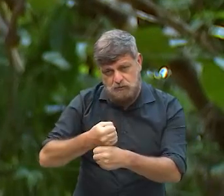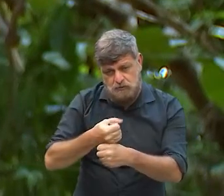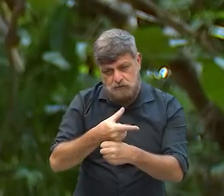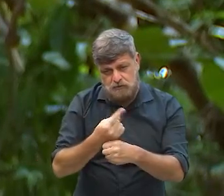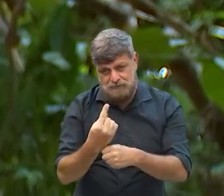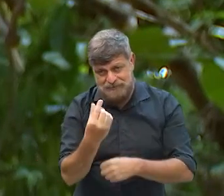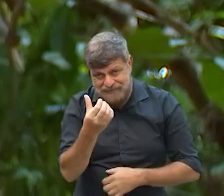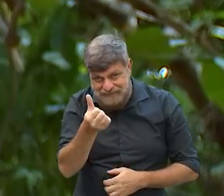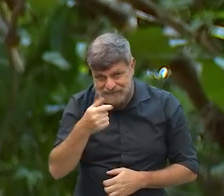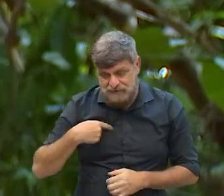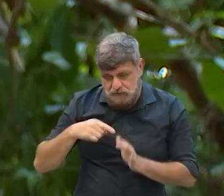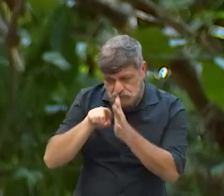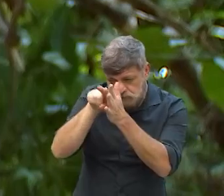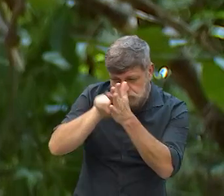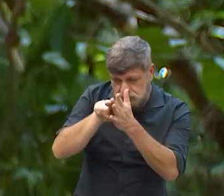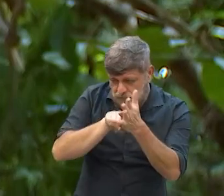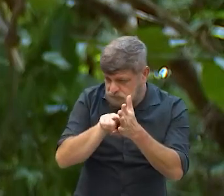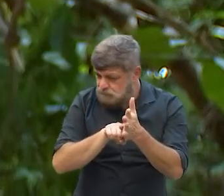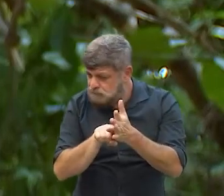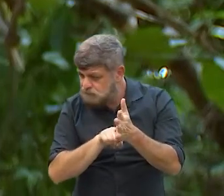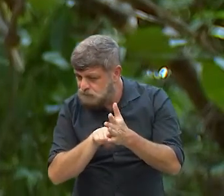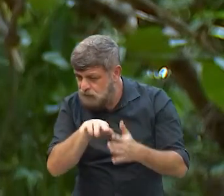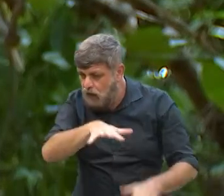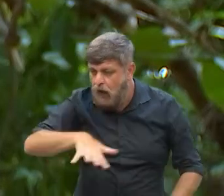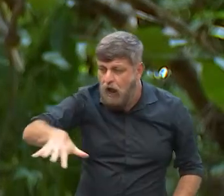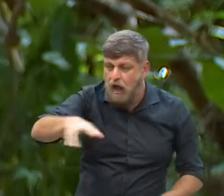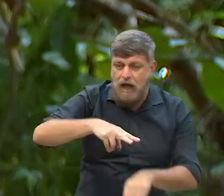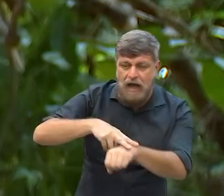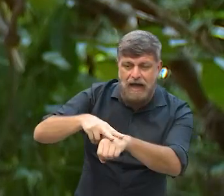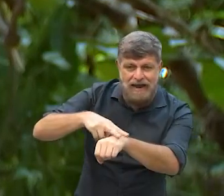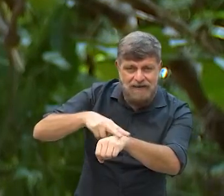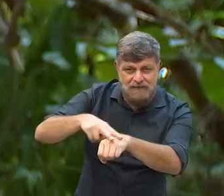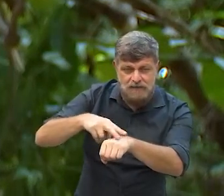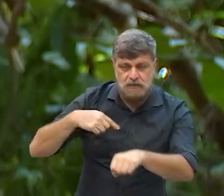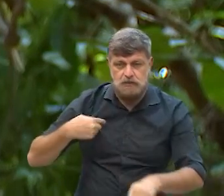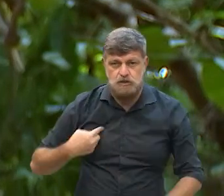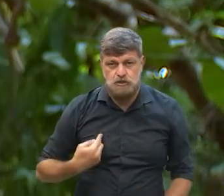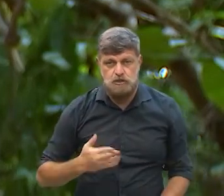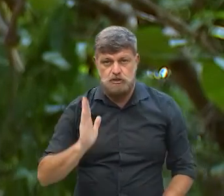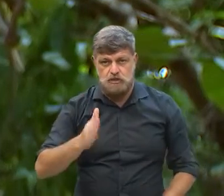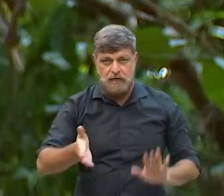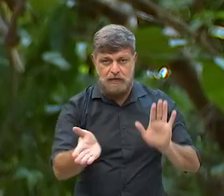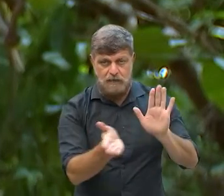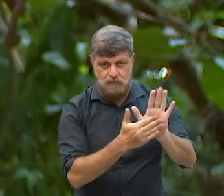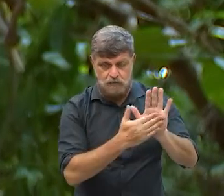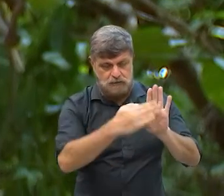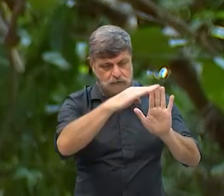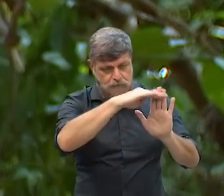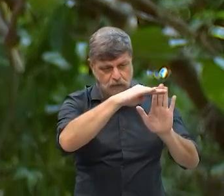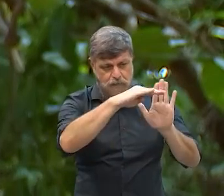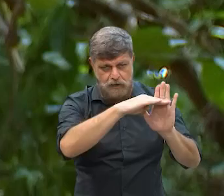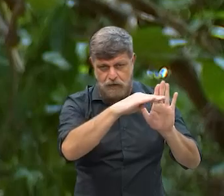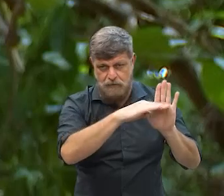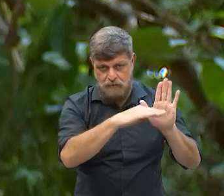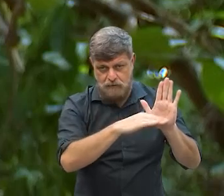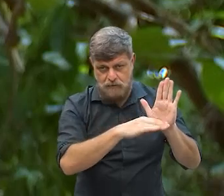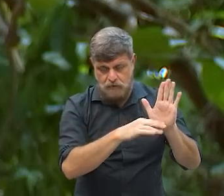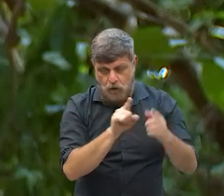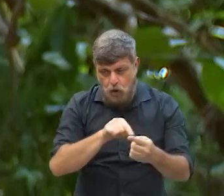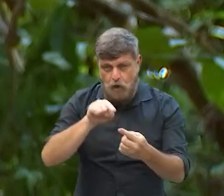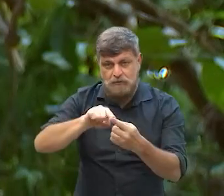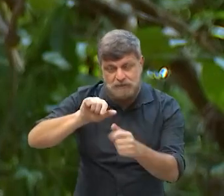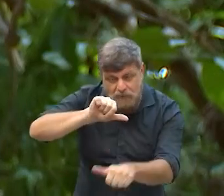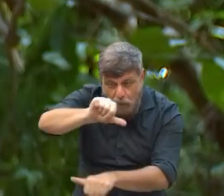gente realizou esse mapeamento no âmbito do Plano do Verde, a gente já estabeleceu alguns programas que estão mudando um pouco